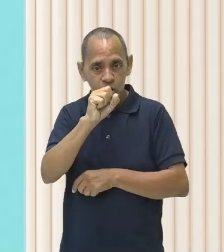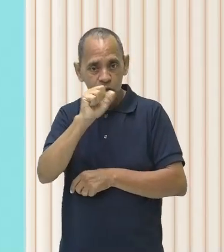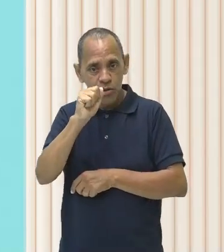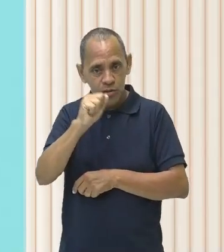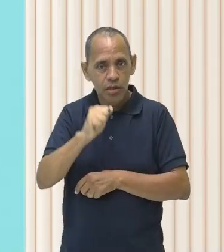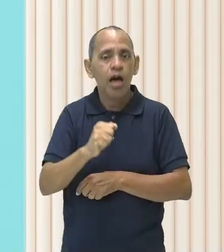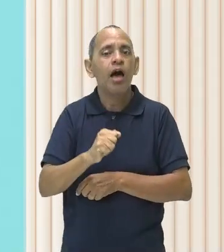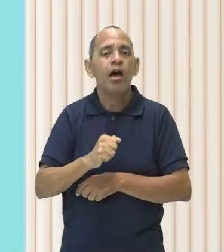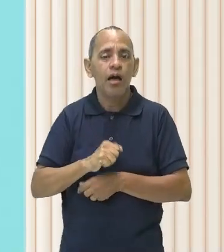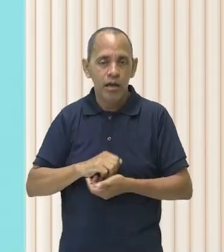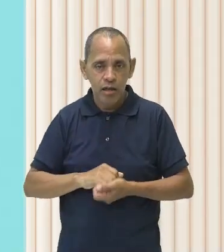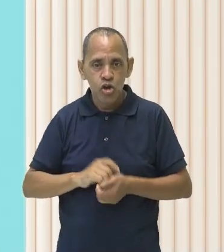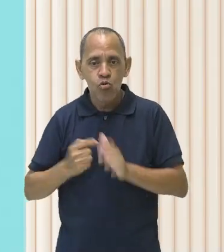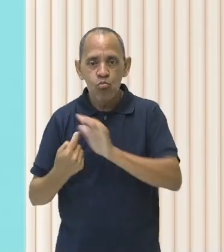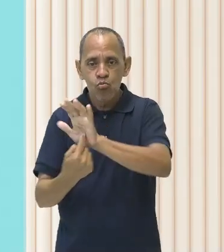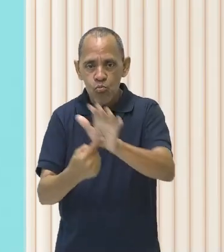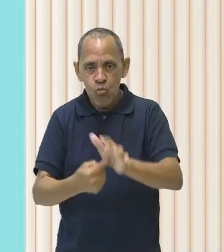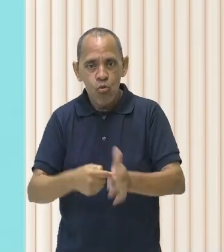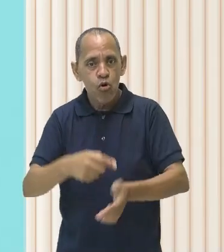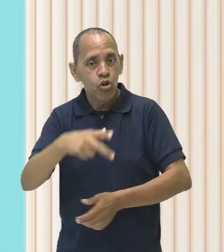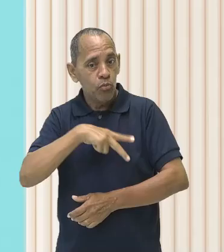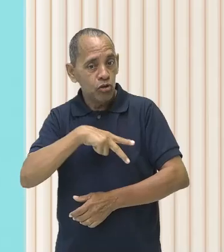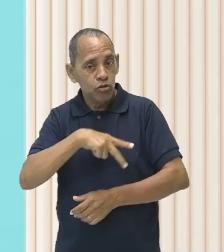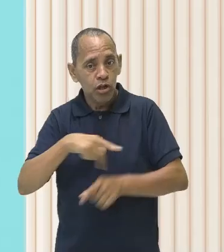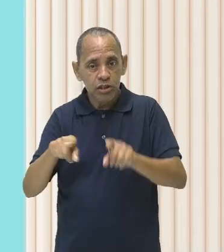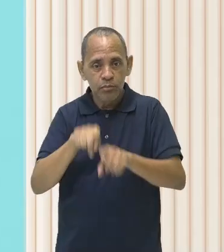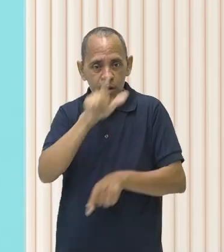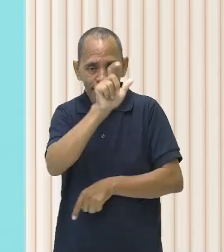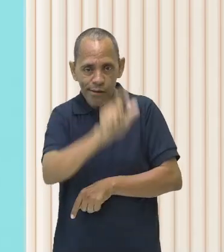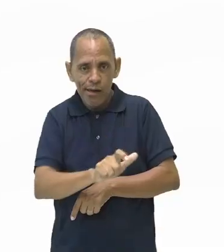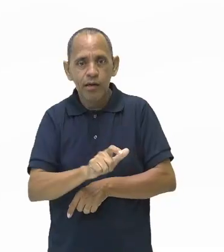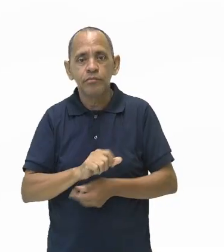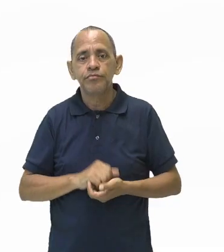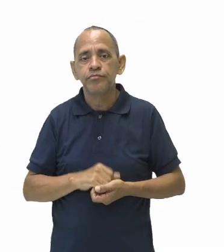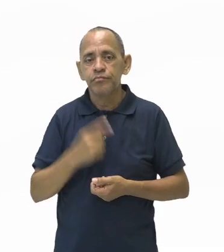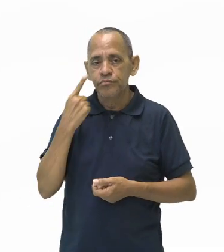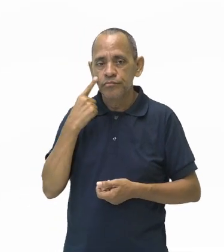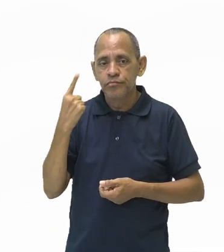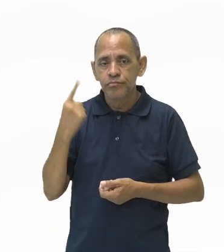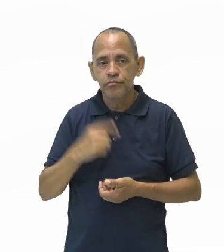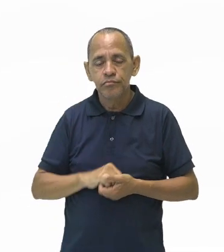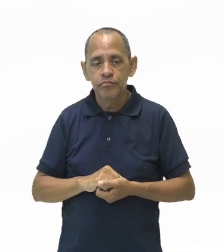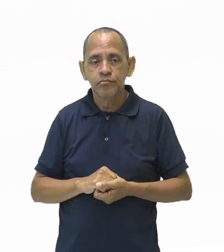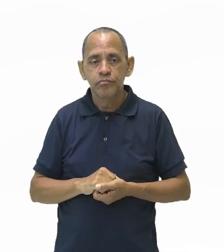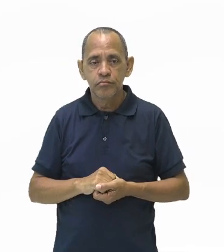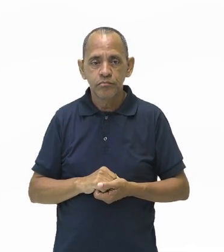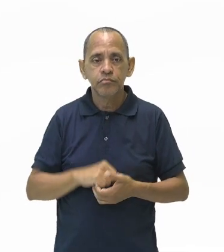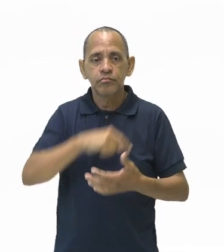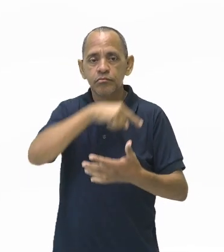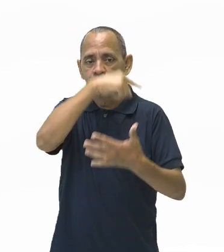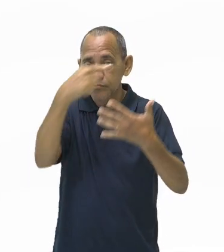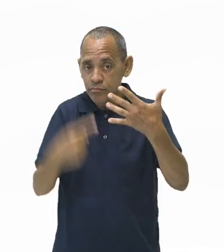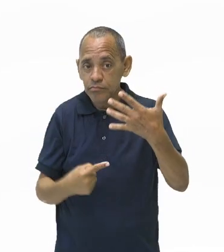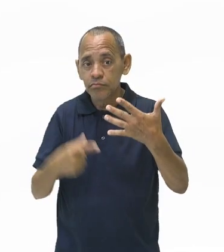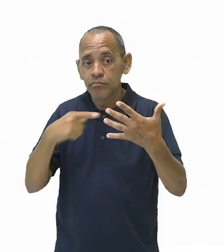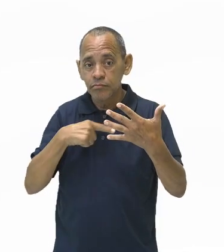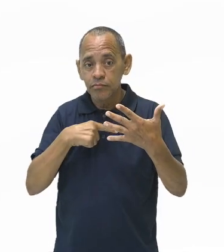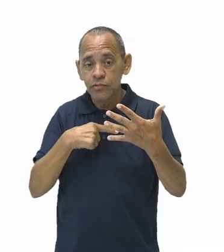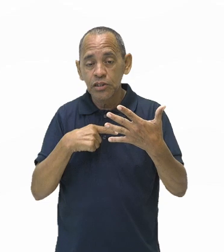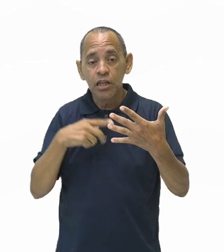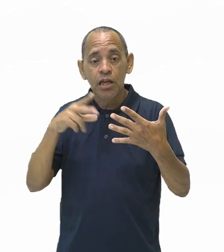pessoal. Certo, gente? Vamos verificar os personagens dessa obra? Olha só. Aí a gente viu, logo que começou, que